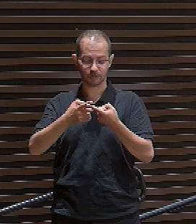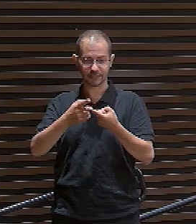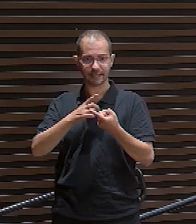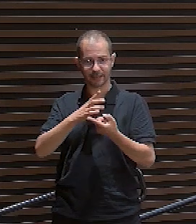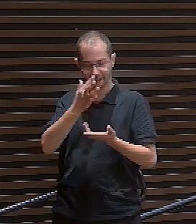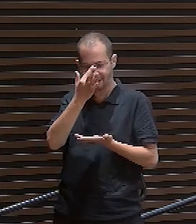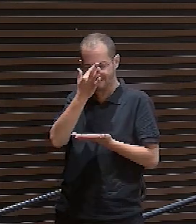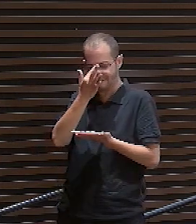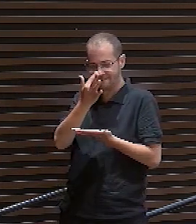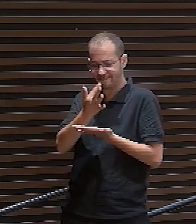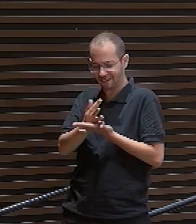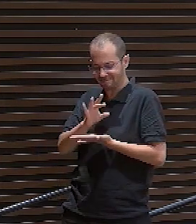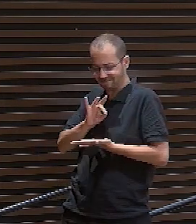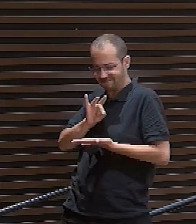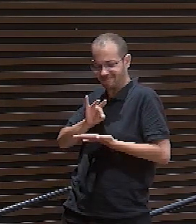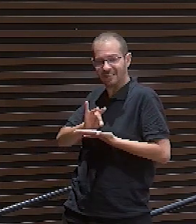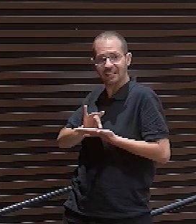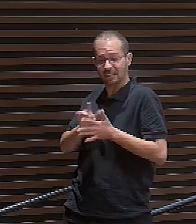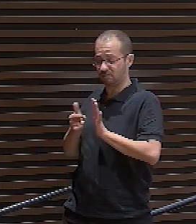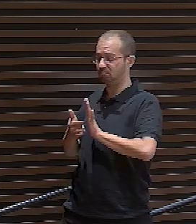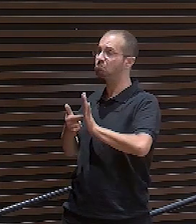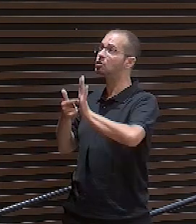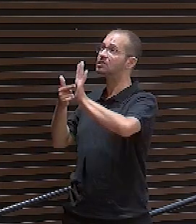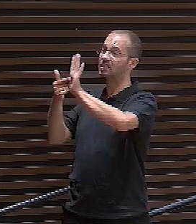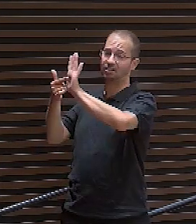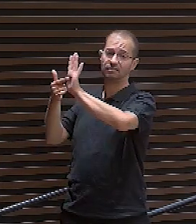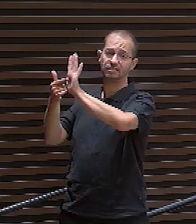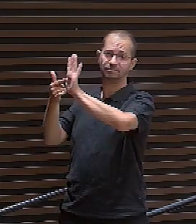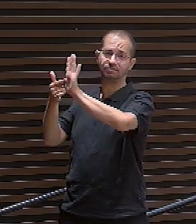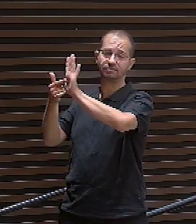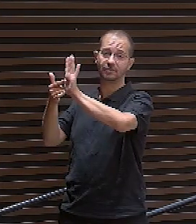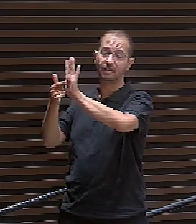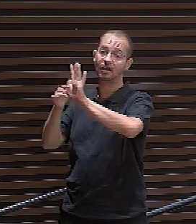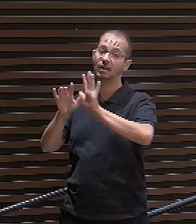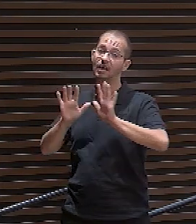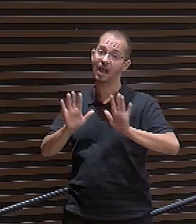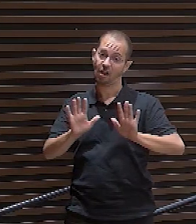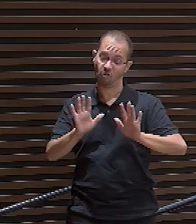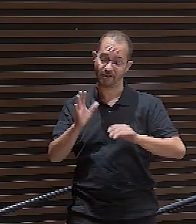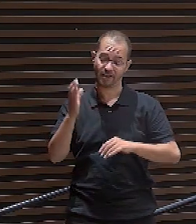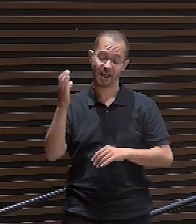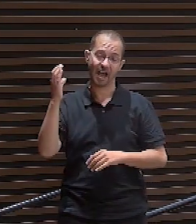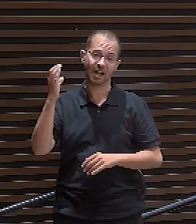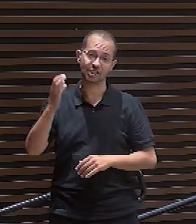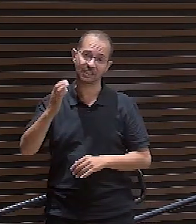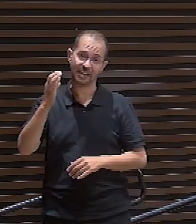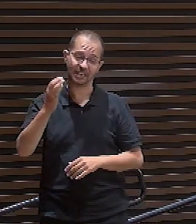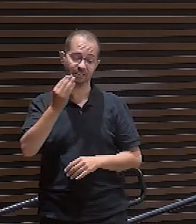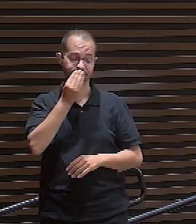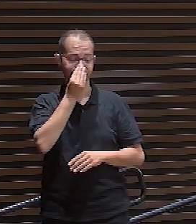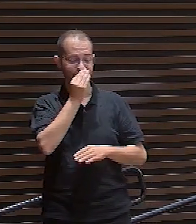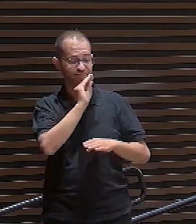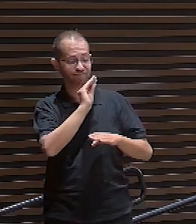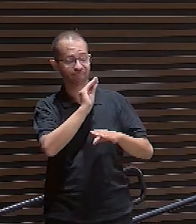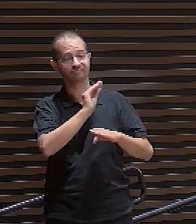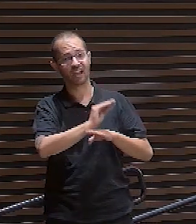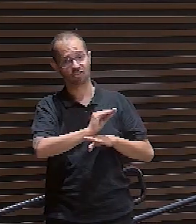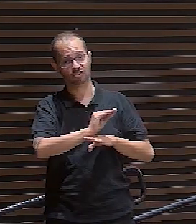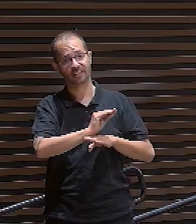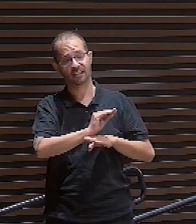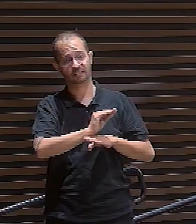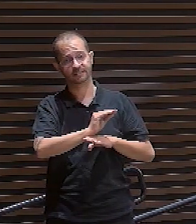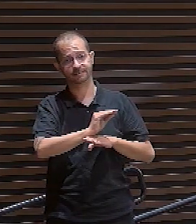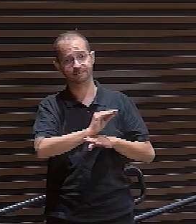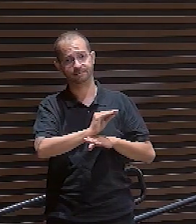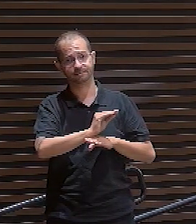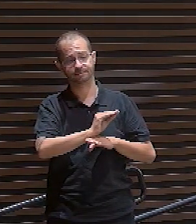fé, de devoção, enquanto a de Caim foi rejeitada. Eu usei aqui